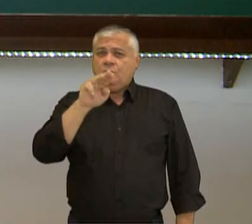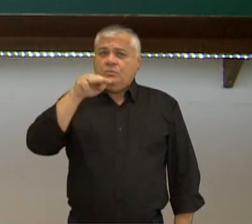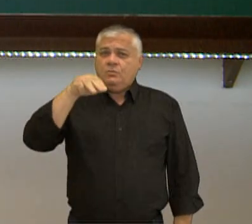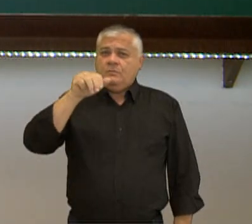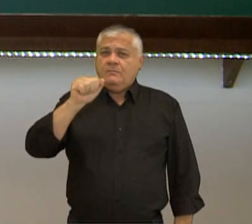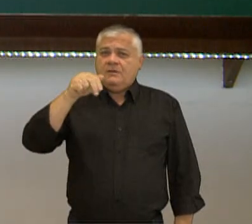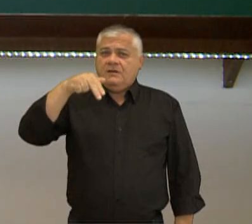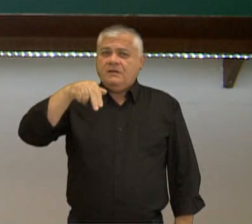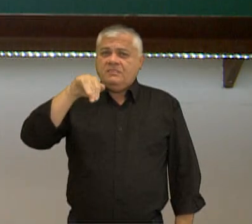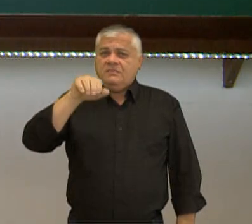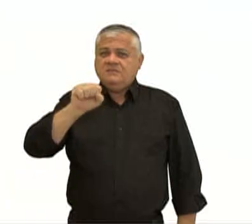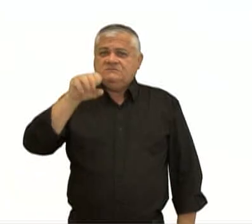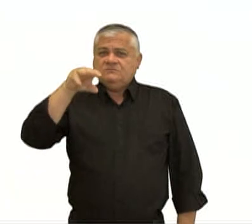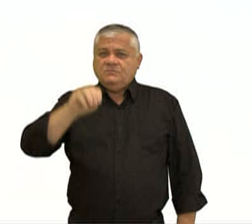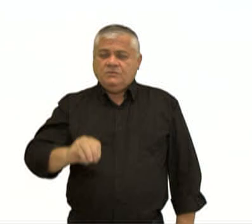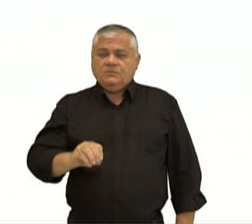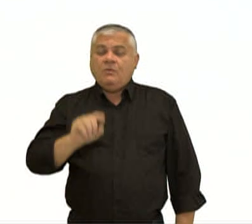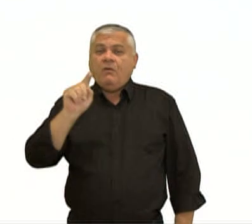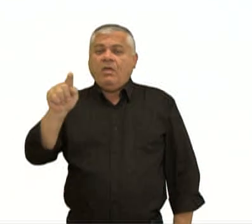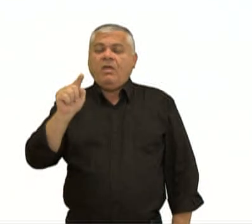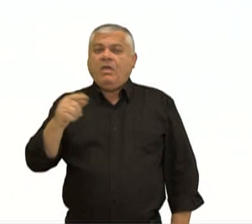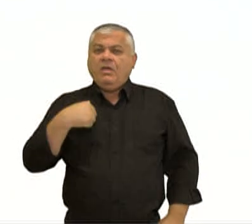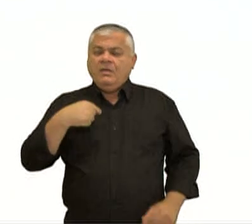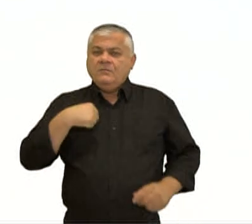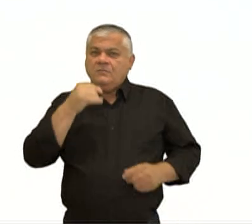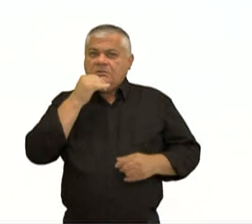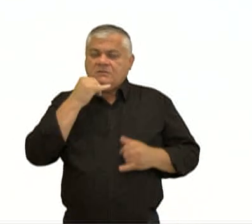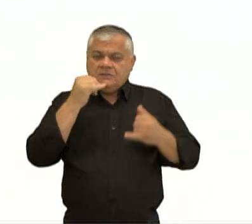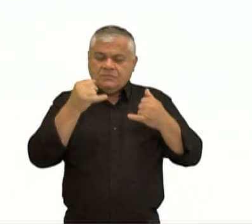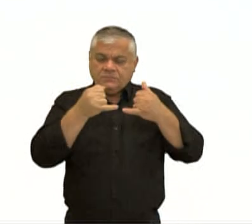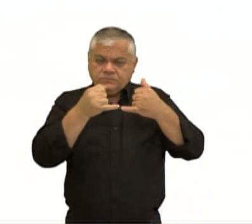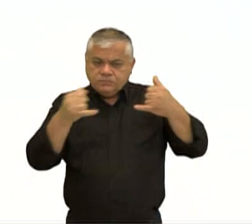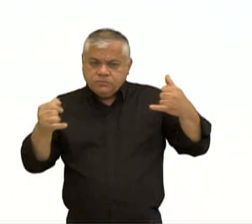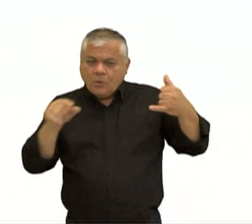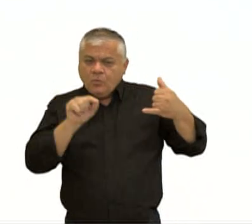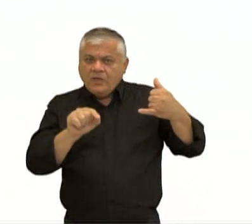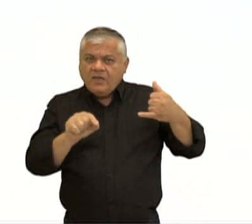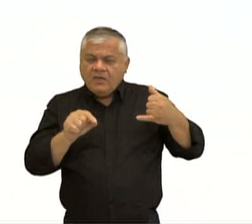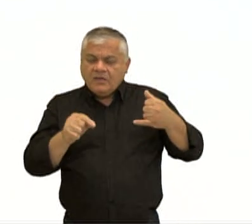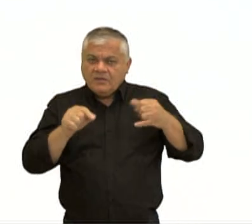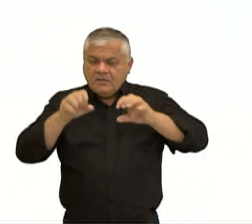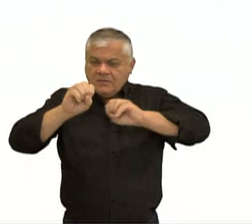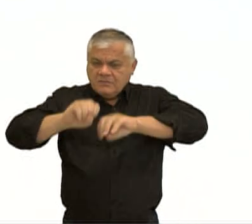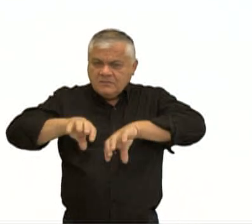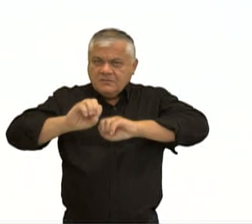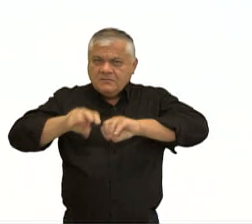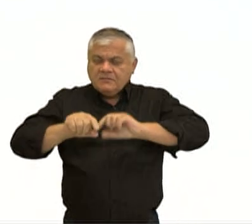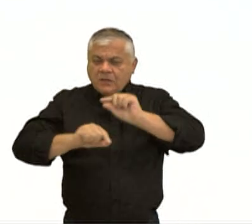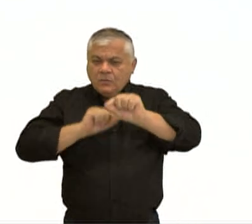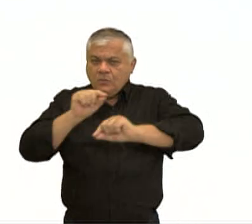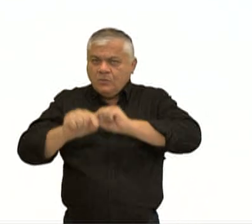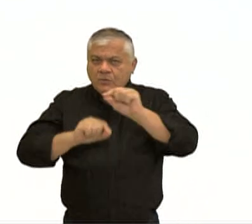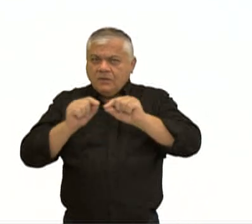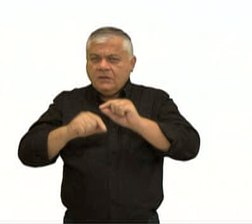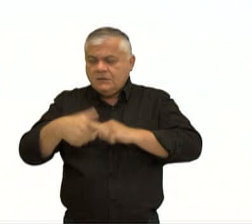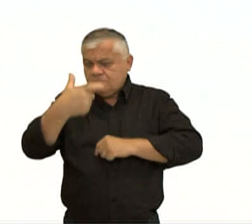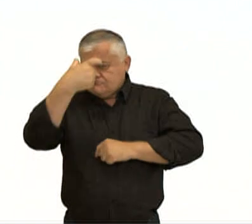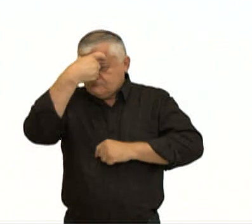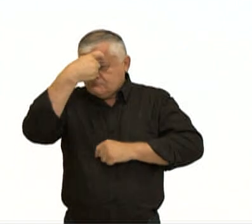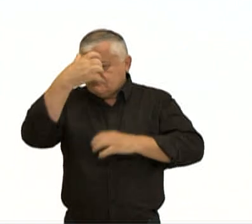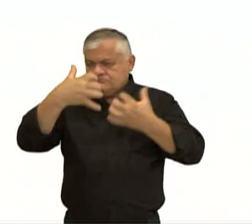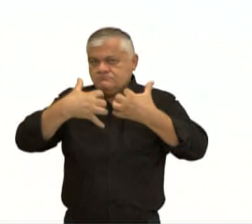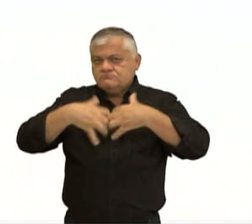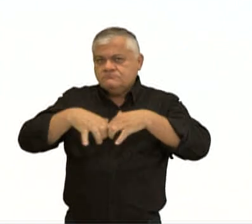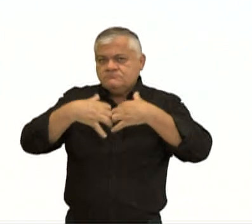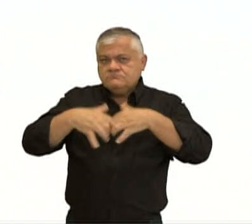Essa corrente de pensamento e comportamento pregava a utilização de um senso crítico mais